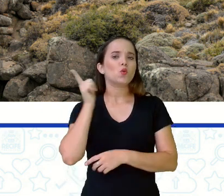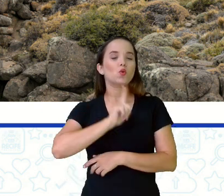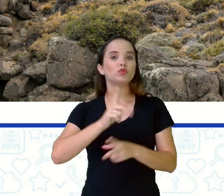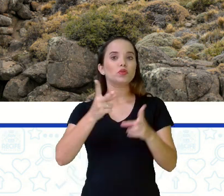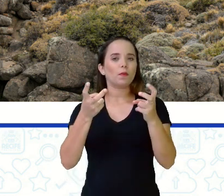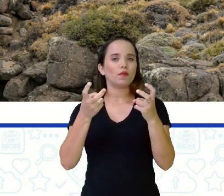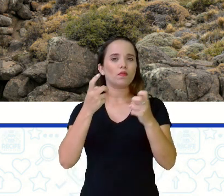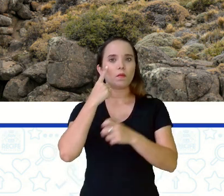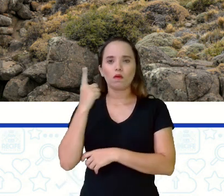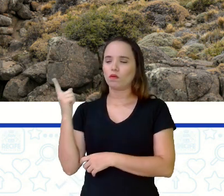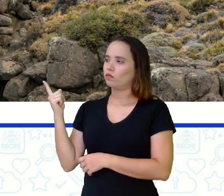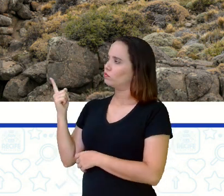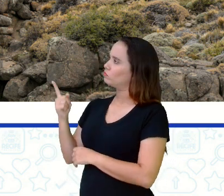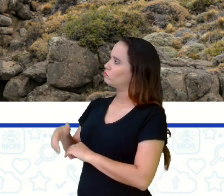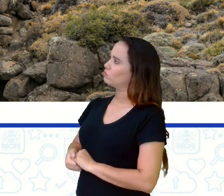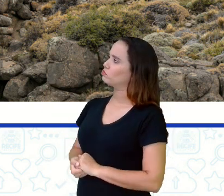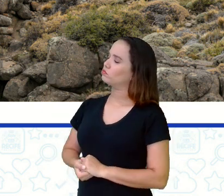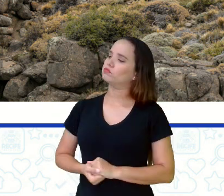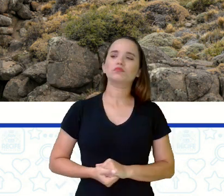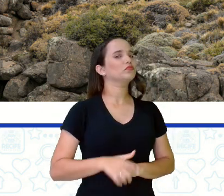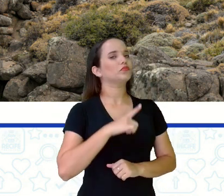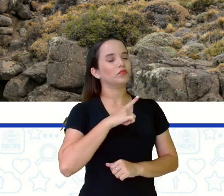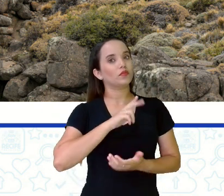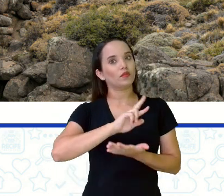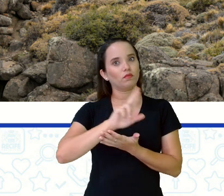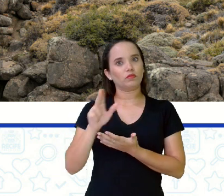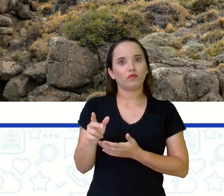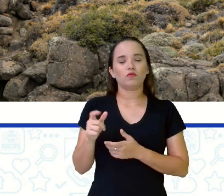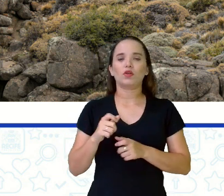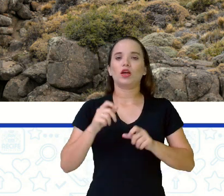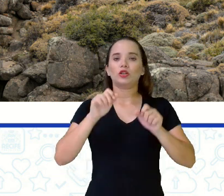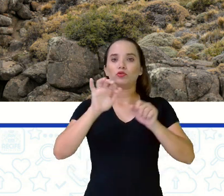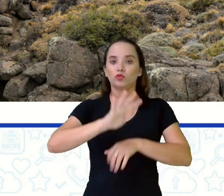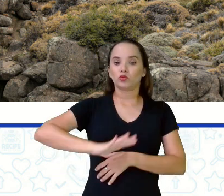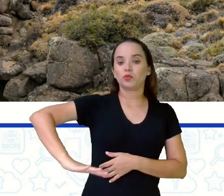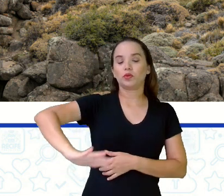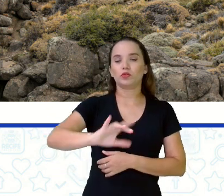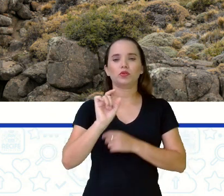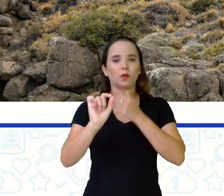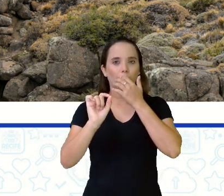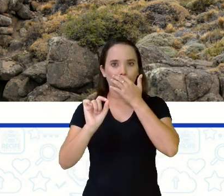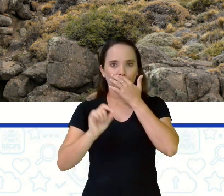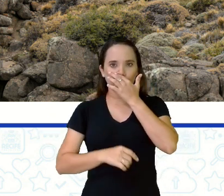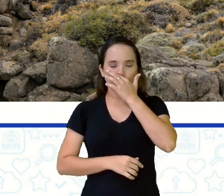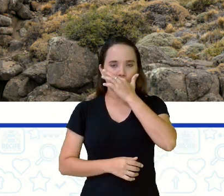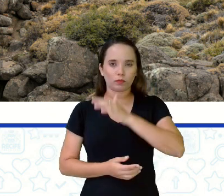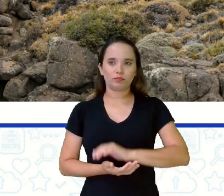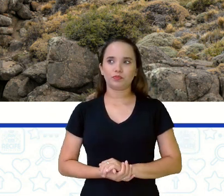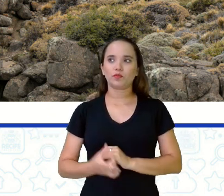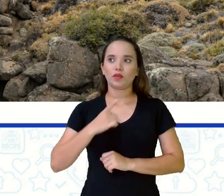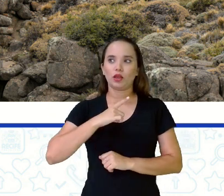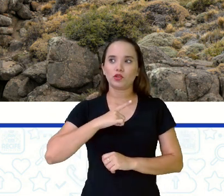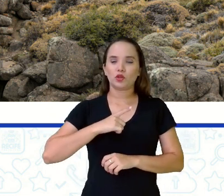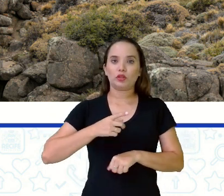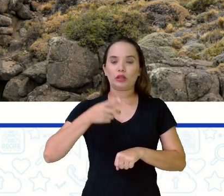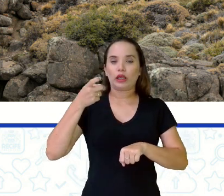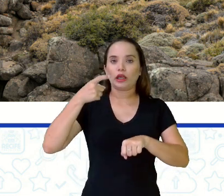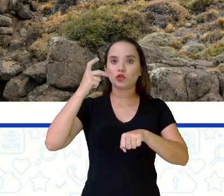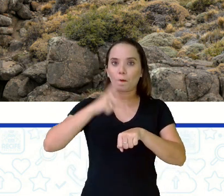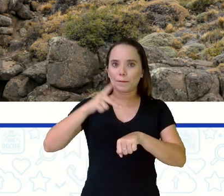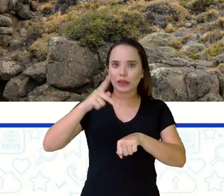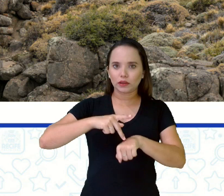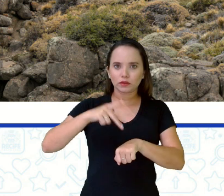gente tem vários planos da imagem, né? Tem aí o primeiro plano, onde a gente tem essas rochas aí bem